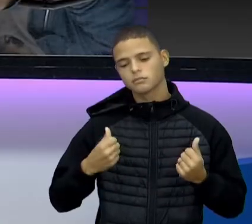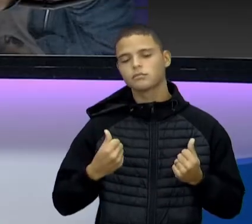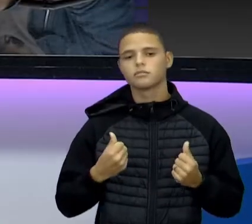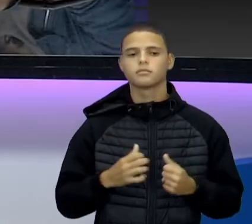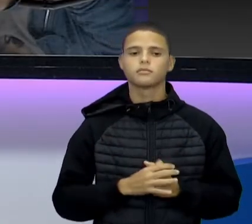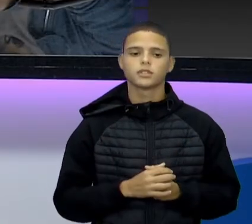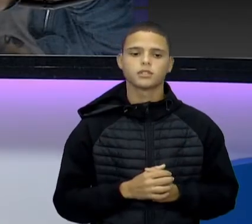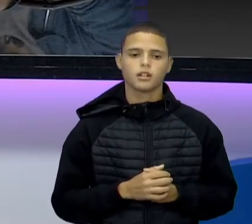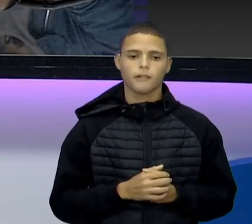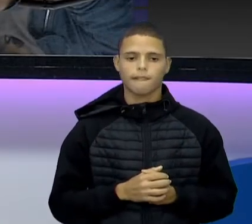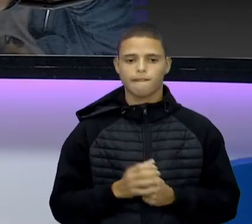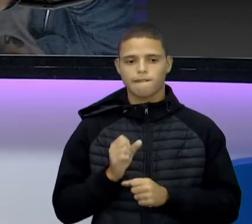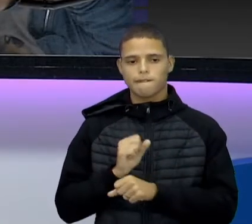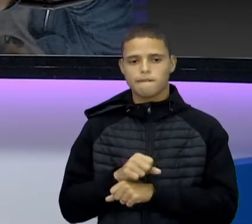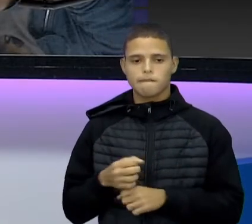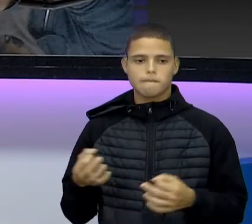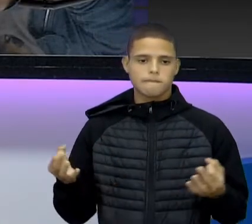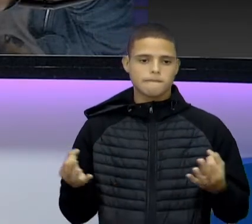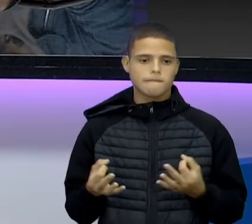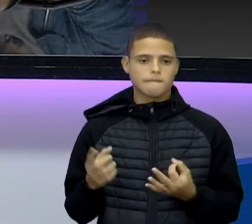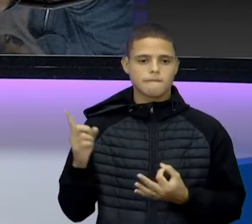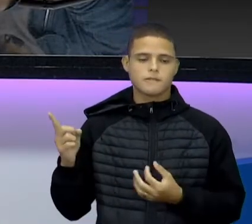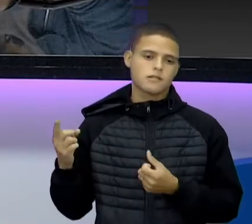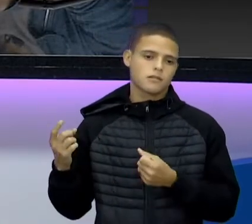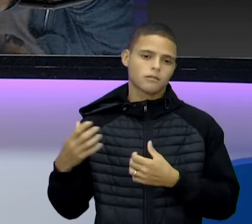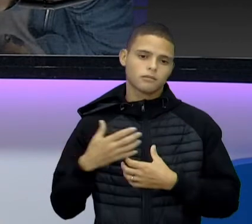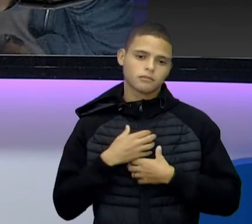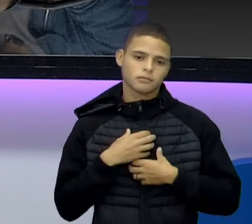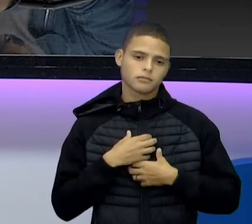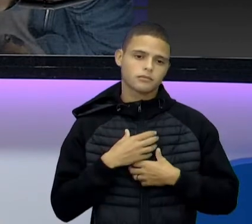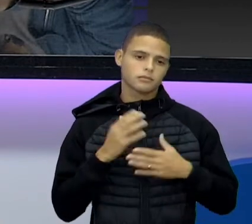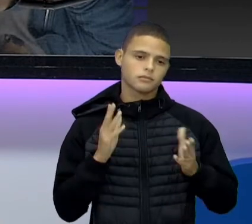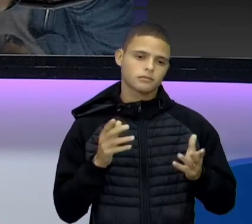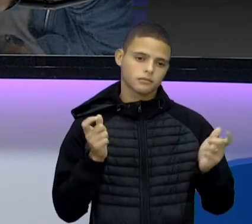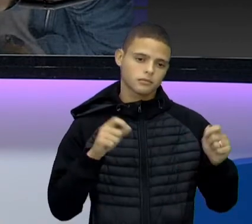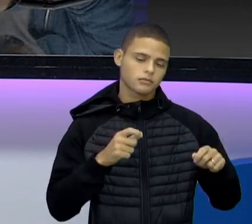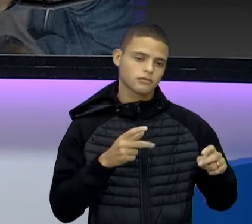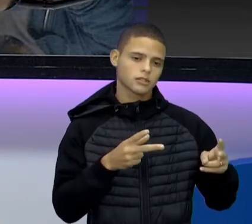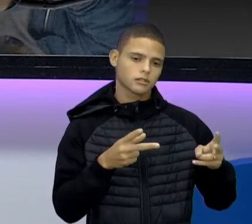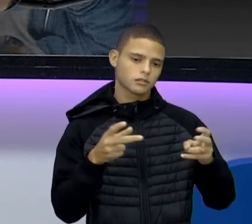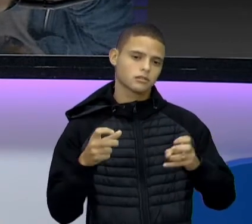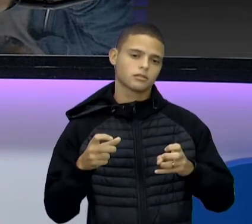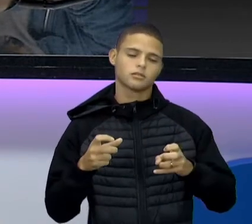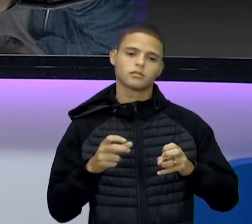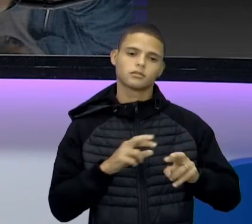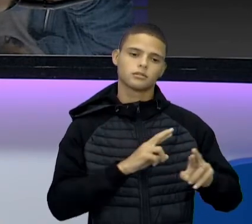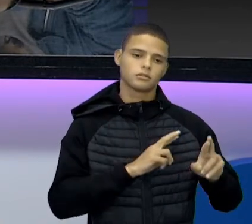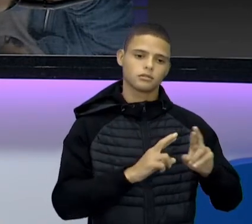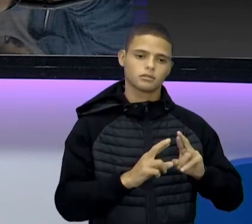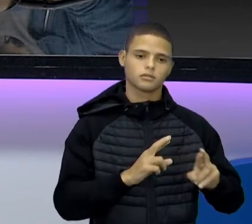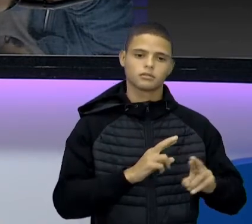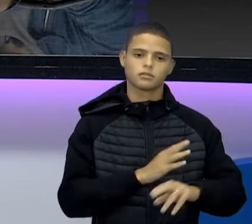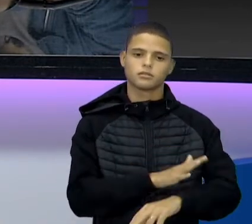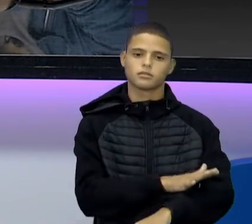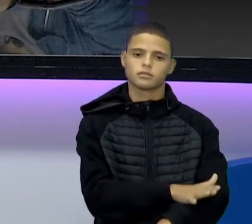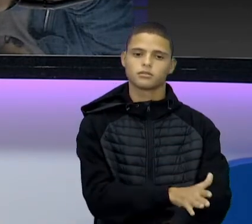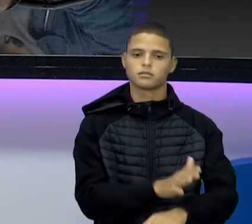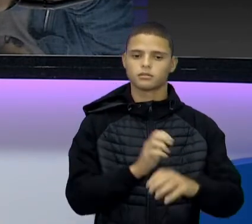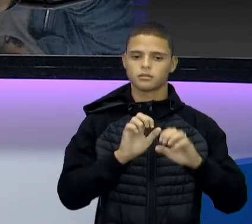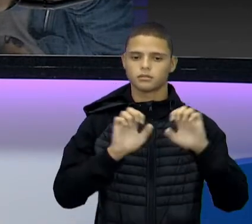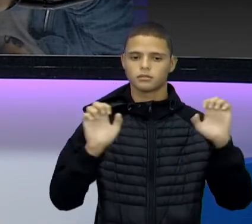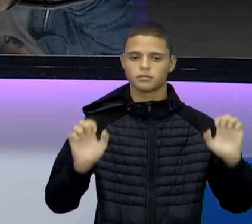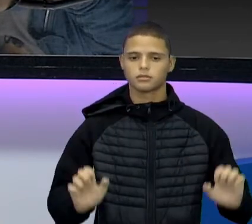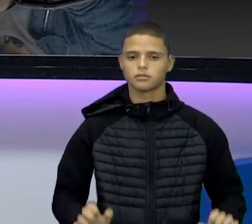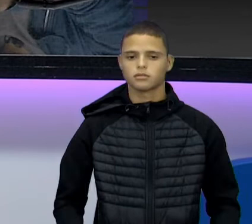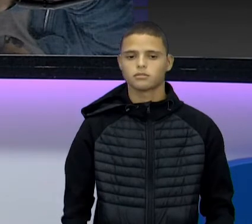sim. Nossa, não, perfeito. Se você já sentiu esse incômodo, então já dá para perceber, né, um reflexo aí desse racismo estrutural.